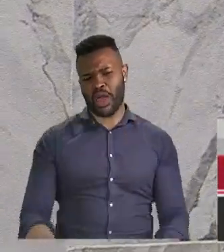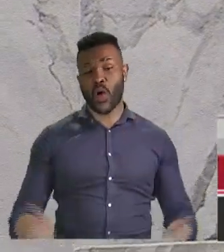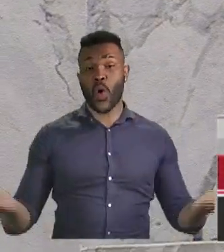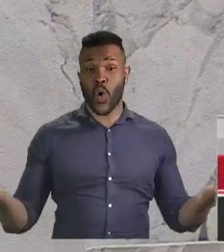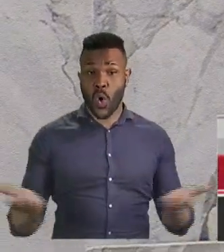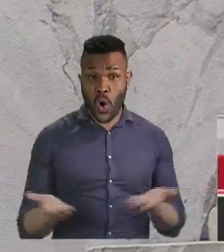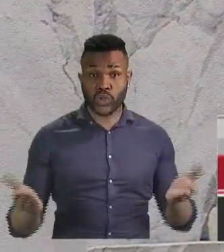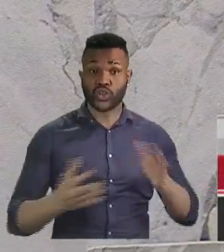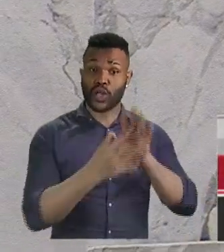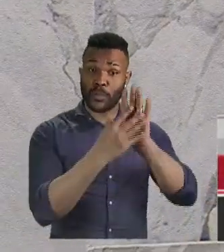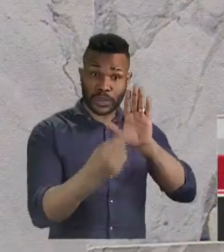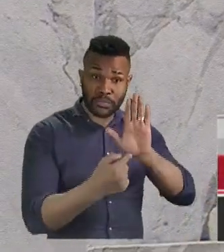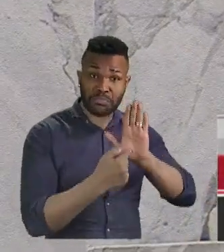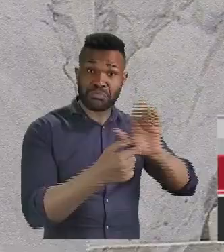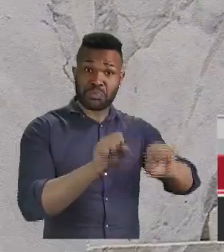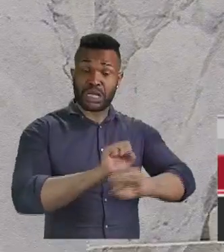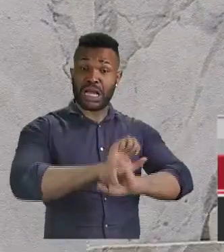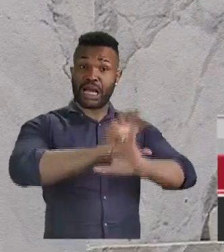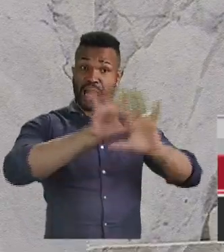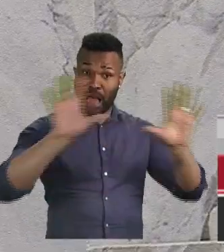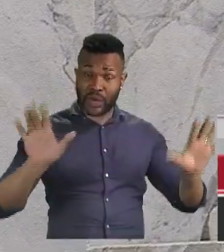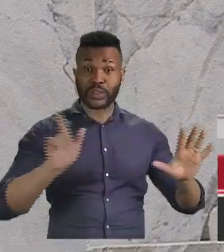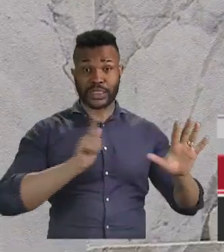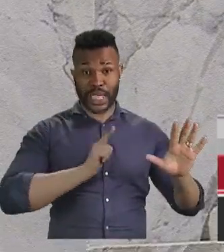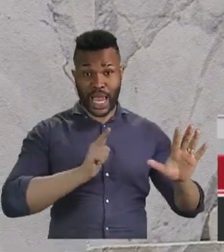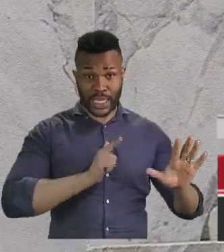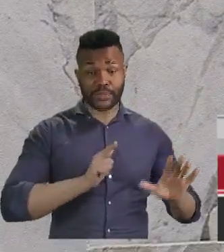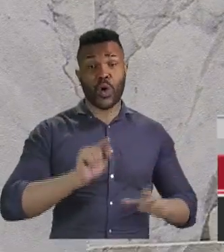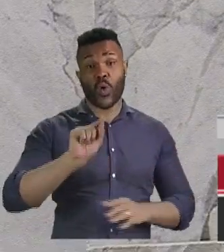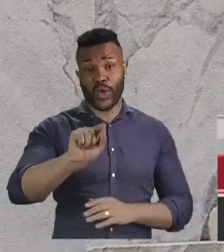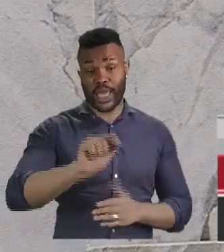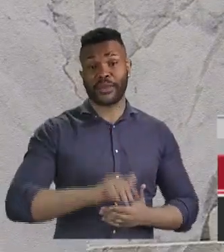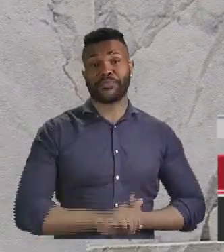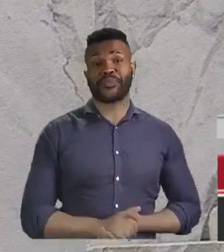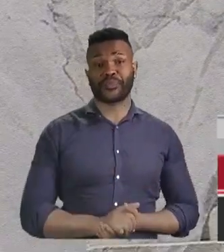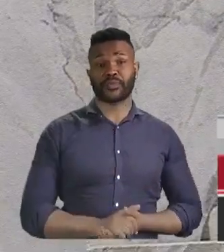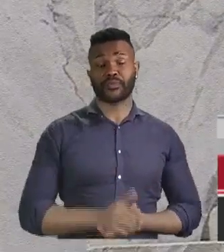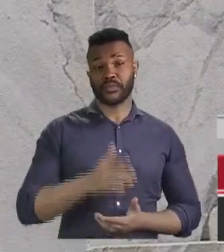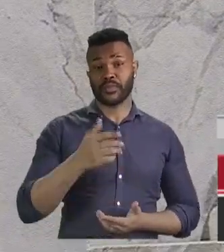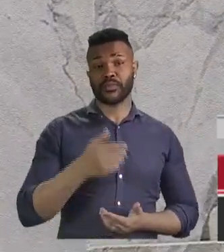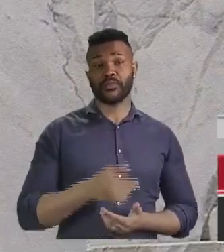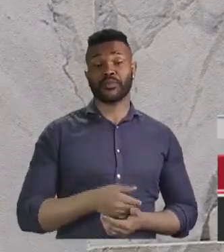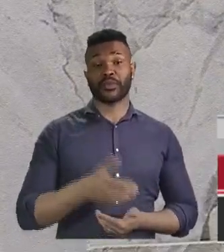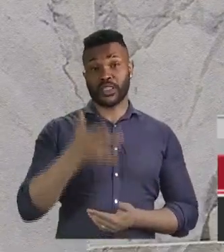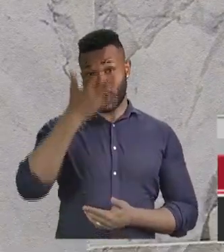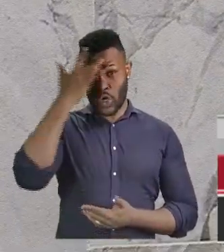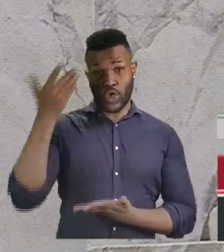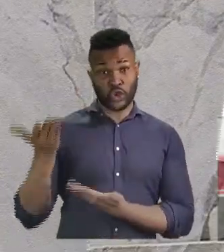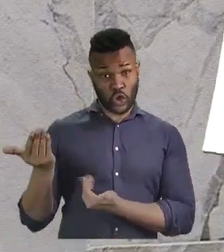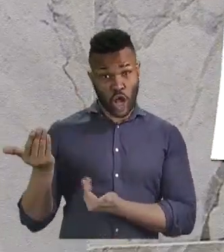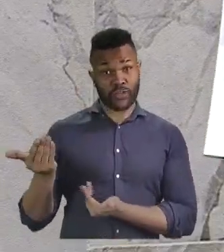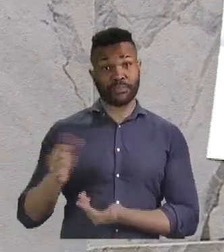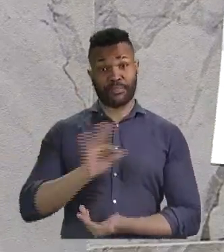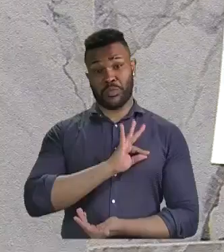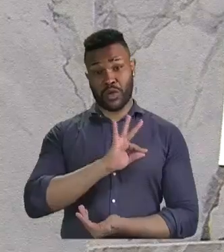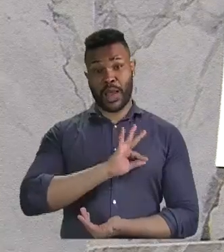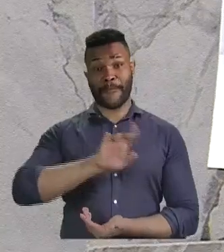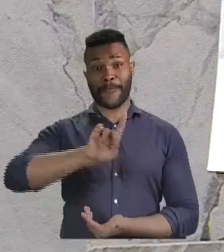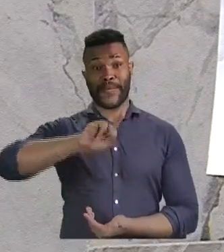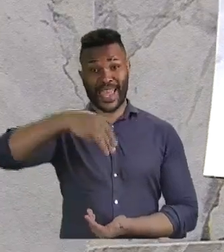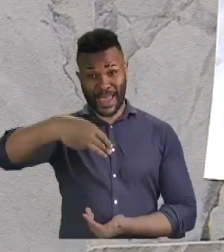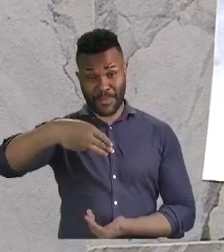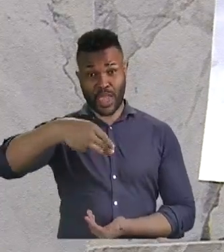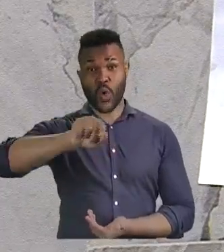um exemplo claro disso. Cadê o Júnior? Nós temos um exemplo claro disso. Esse jovem policial militar que